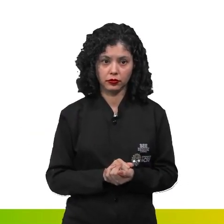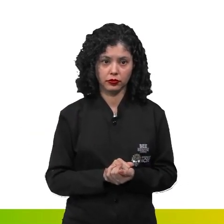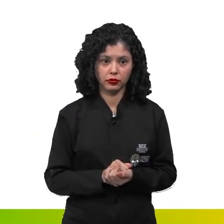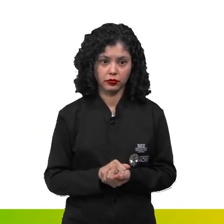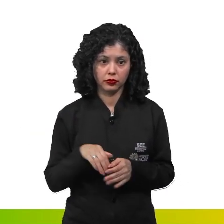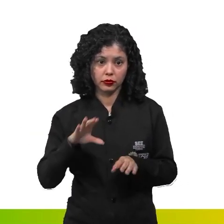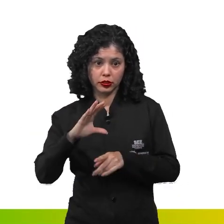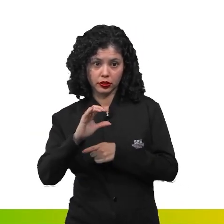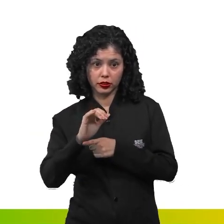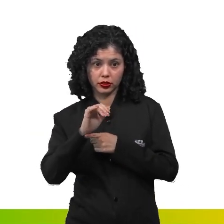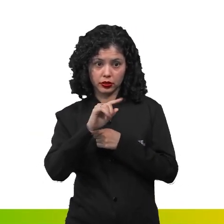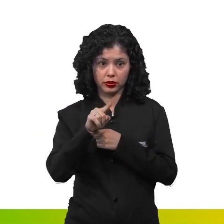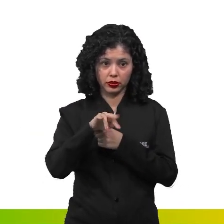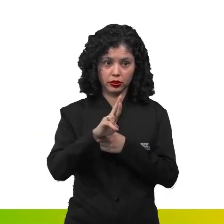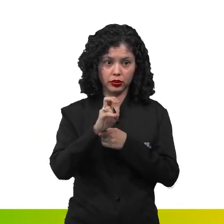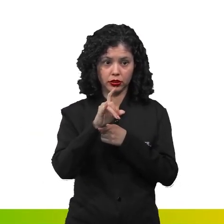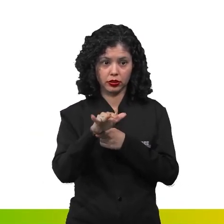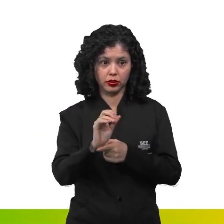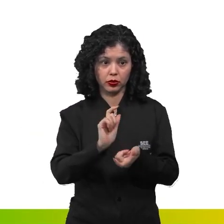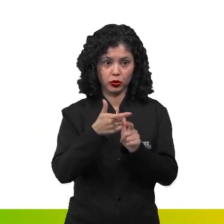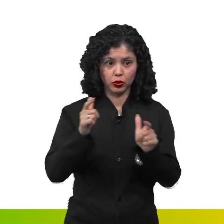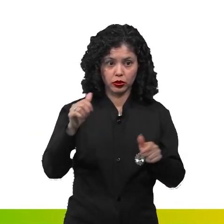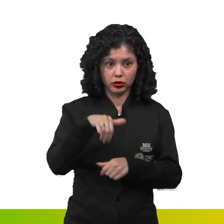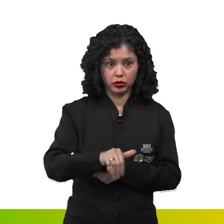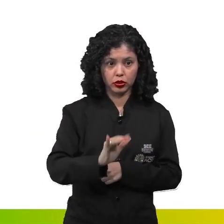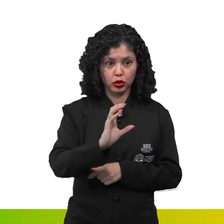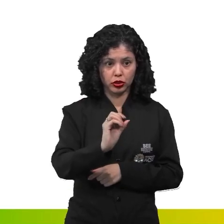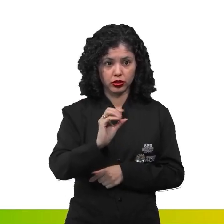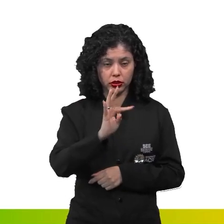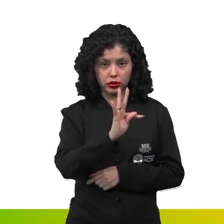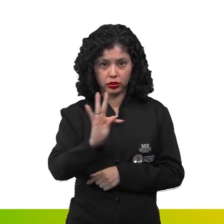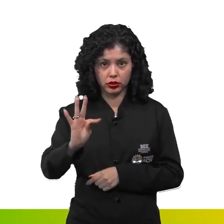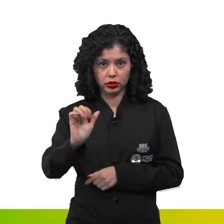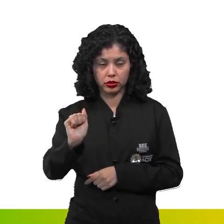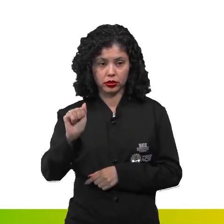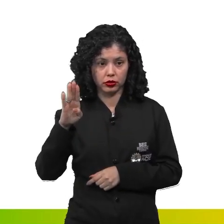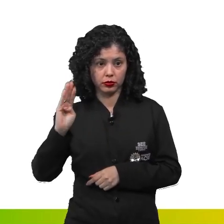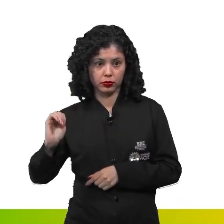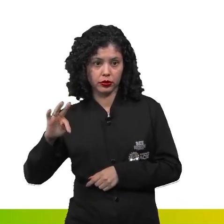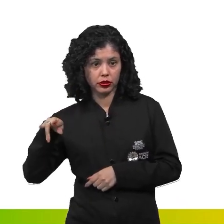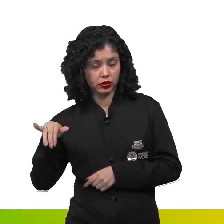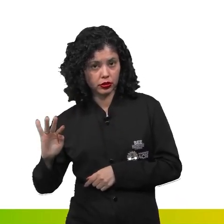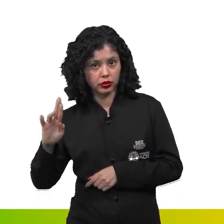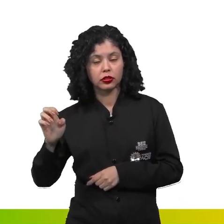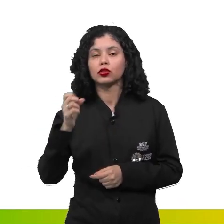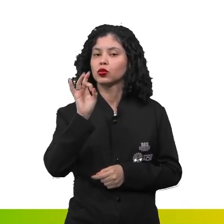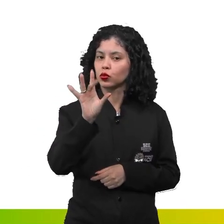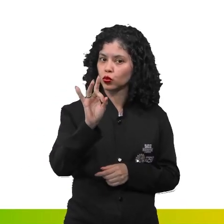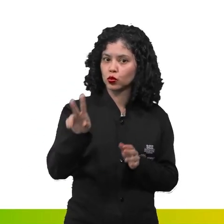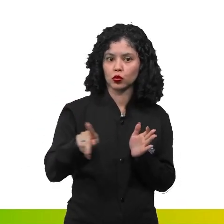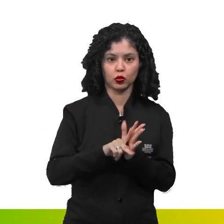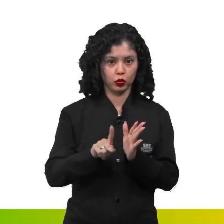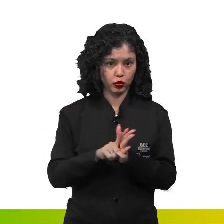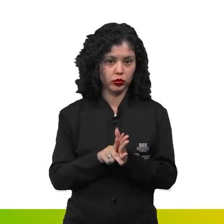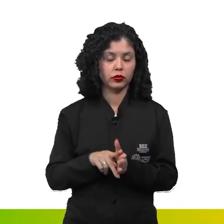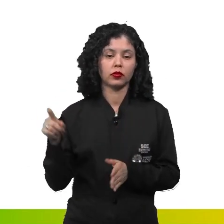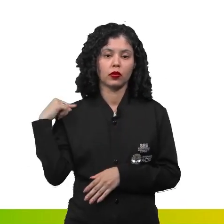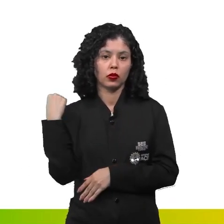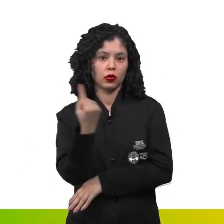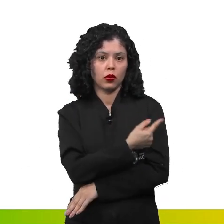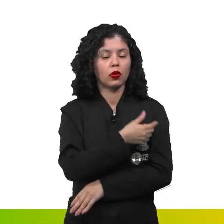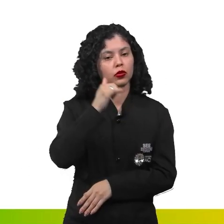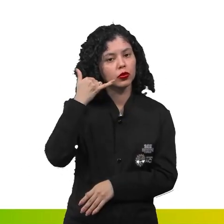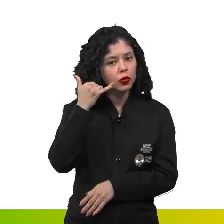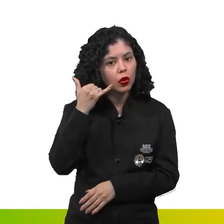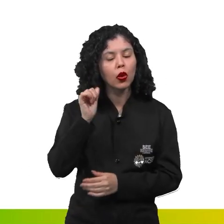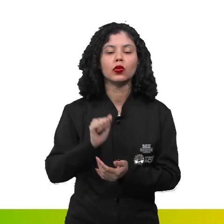iotabyte, esse valor aqui que é absurdo. Só vai mais para servidores. Os nossos